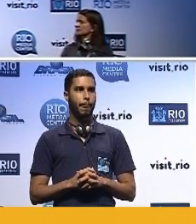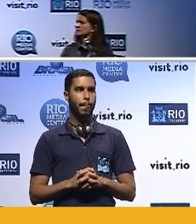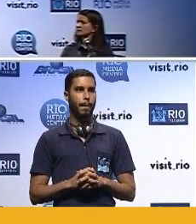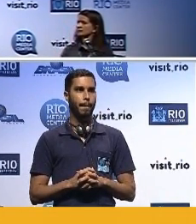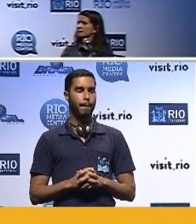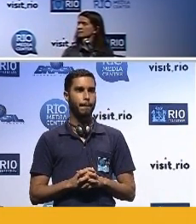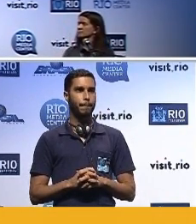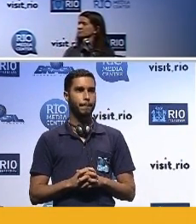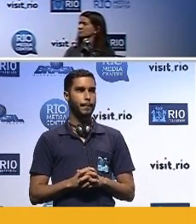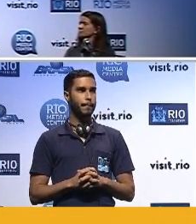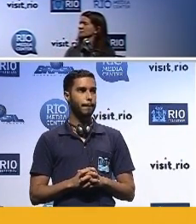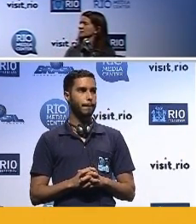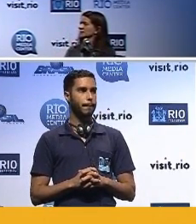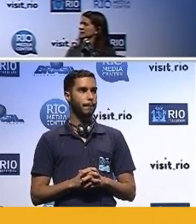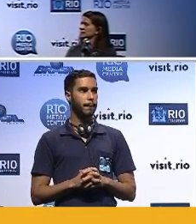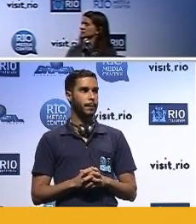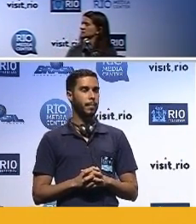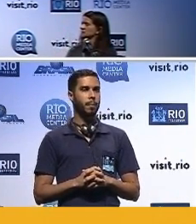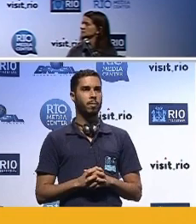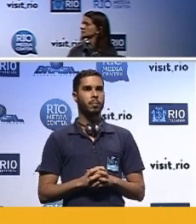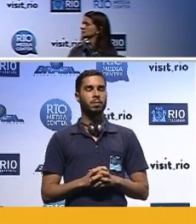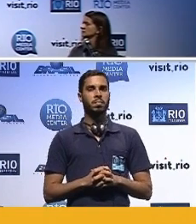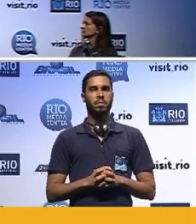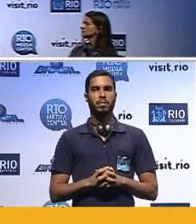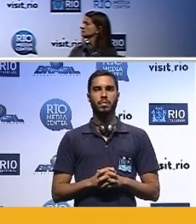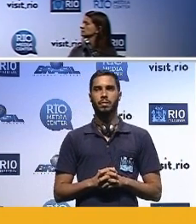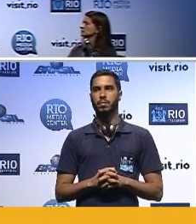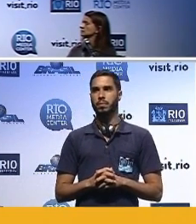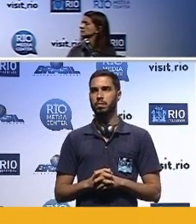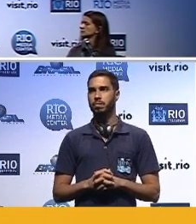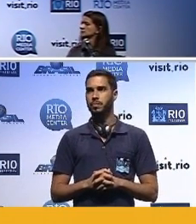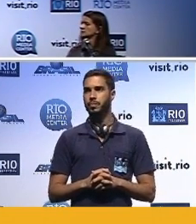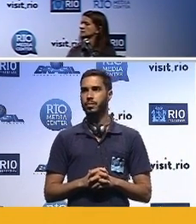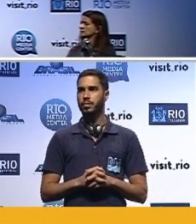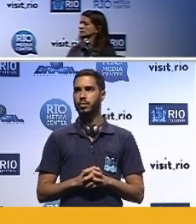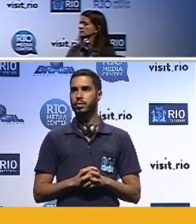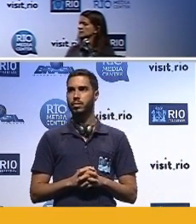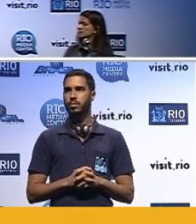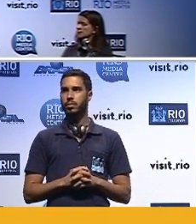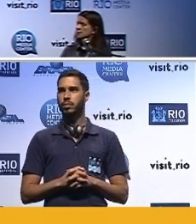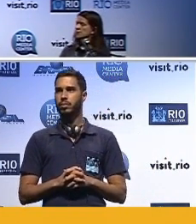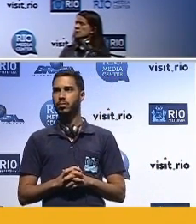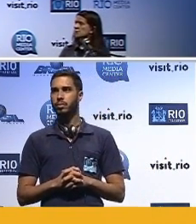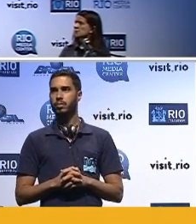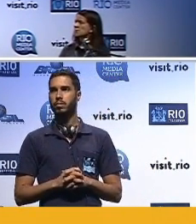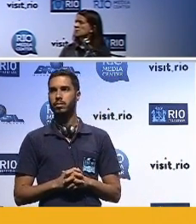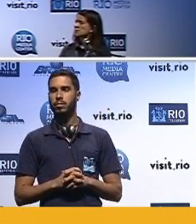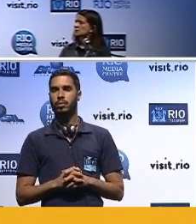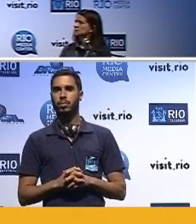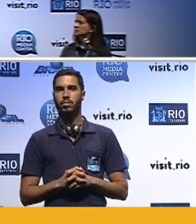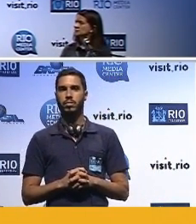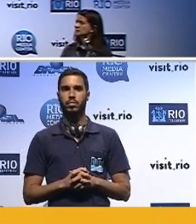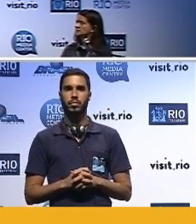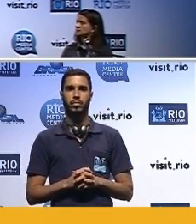São ações de promoção de turismo acessível no Brasil.